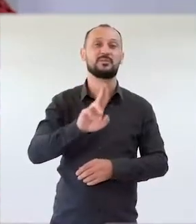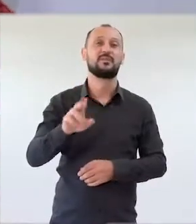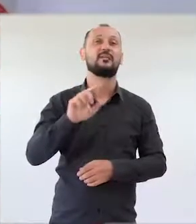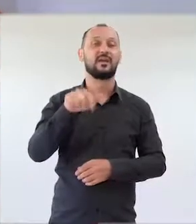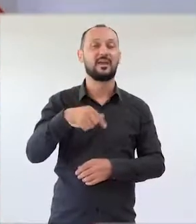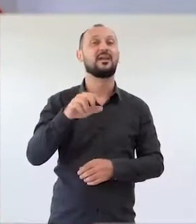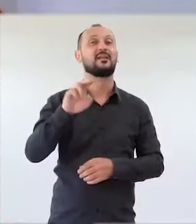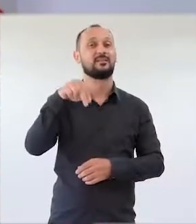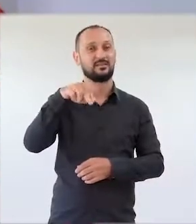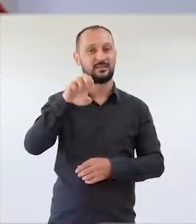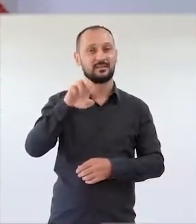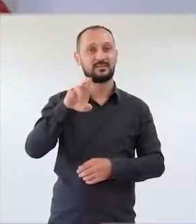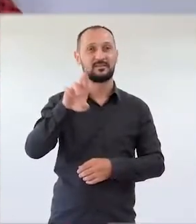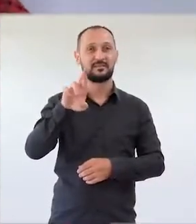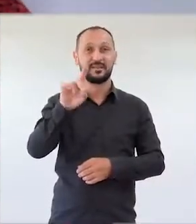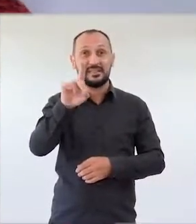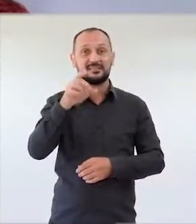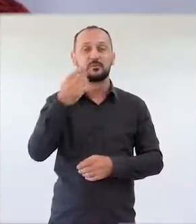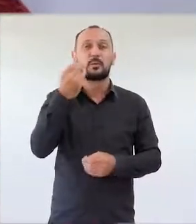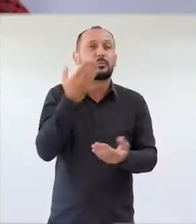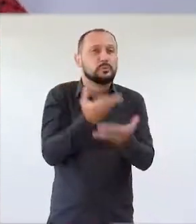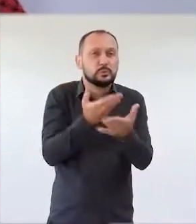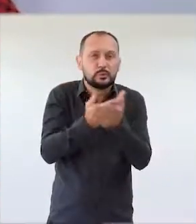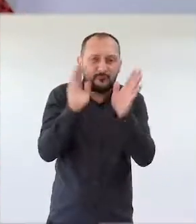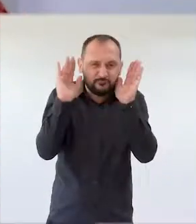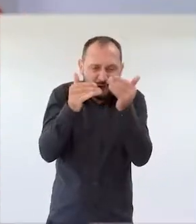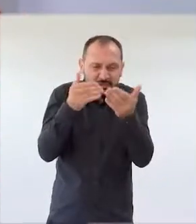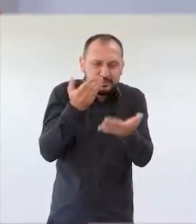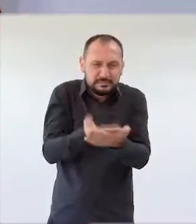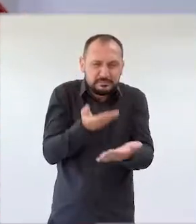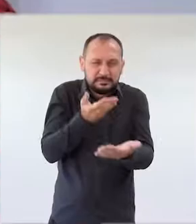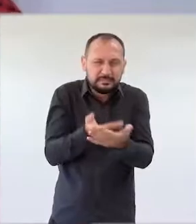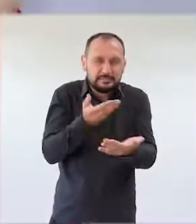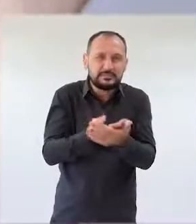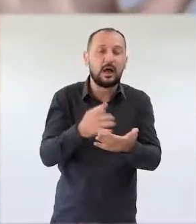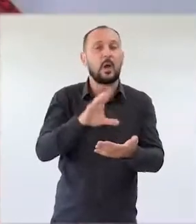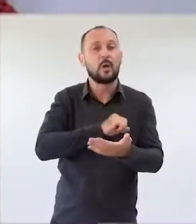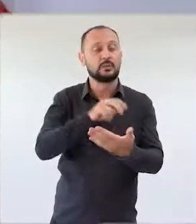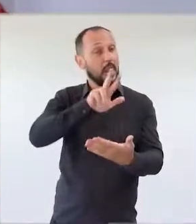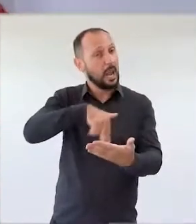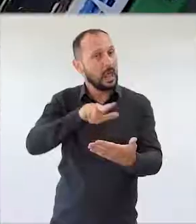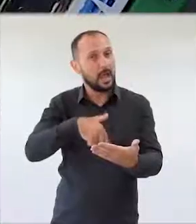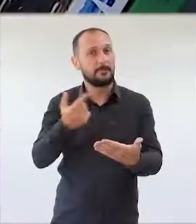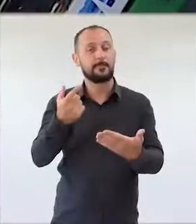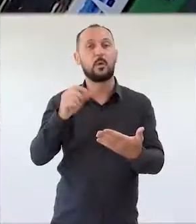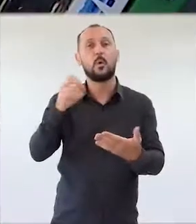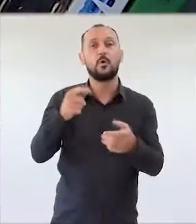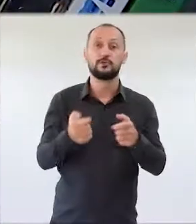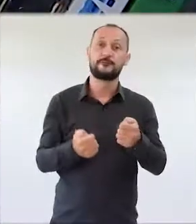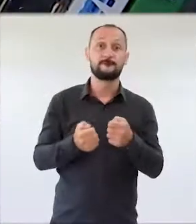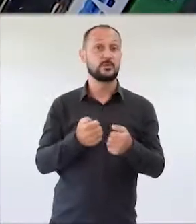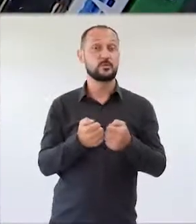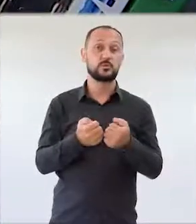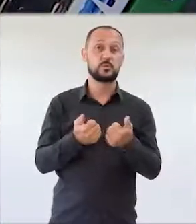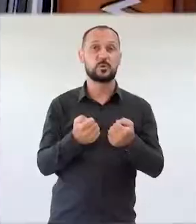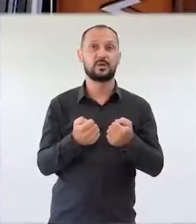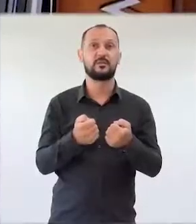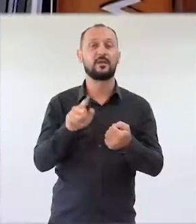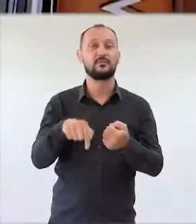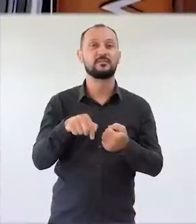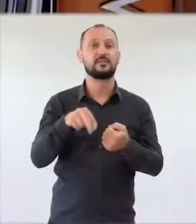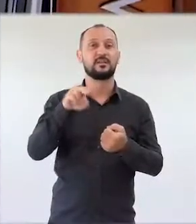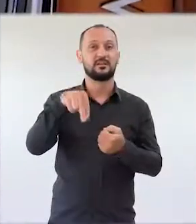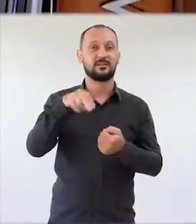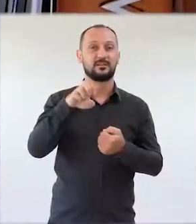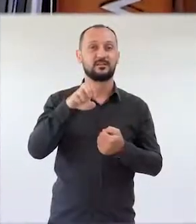isso também era ser nerd, né? Quando você era muito estudiosa, você gostava de ler ou de jogar videogame, aí